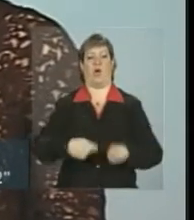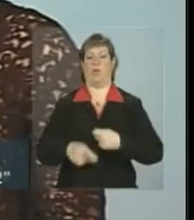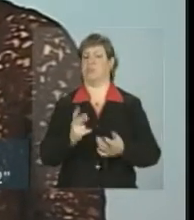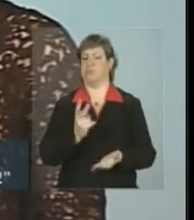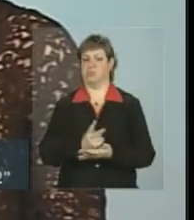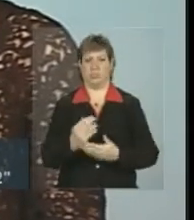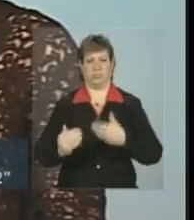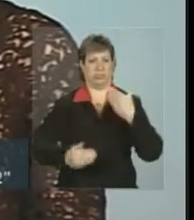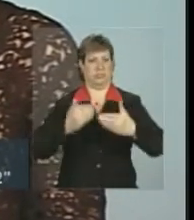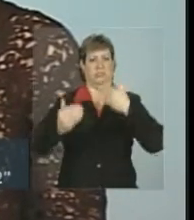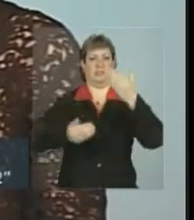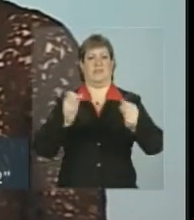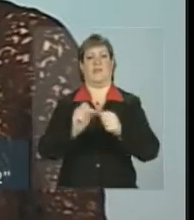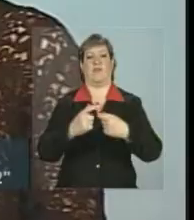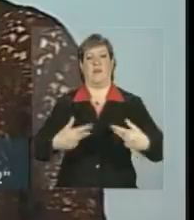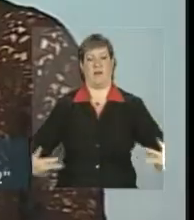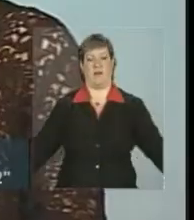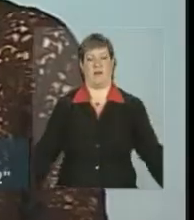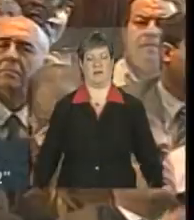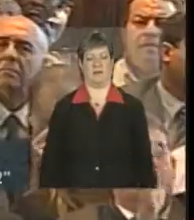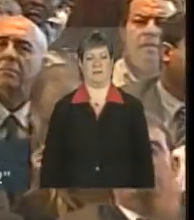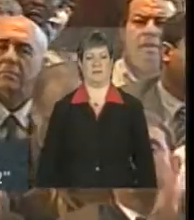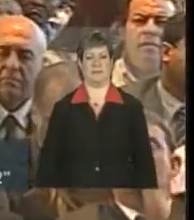que as coisas são produzidas.